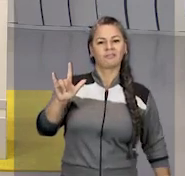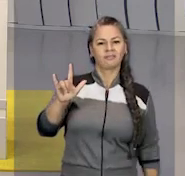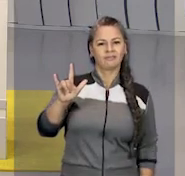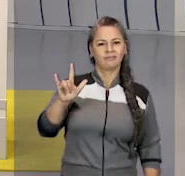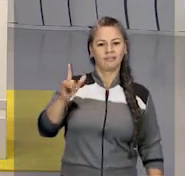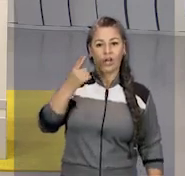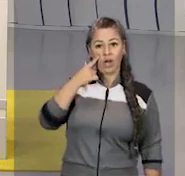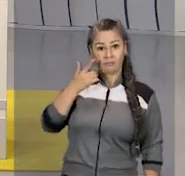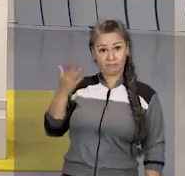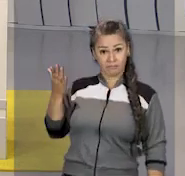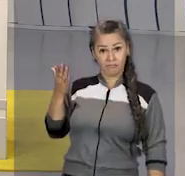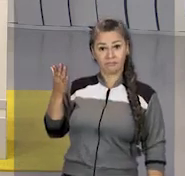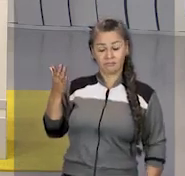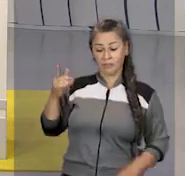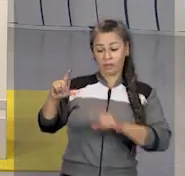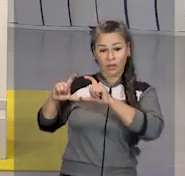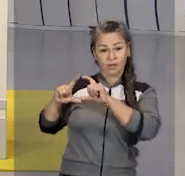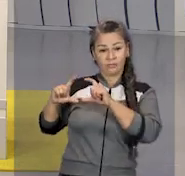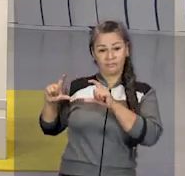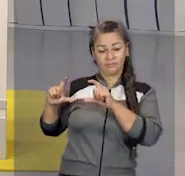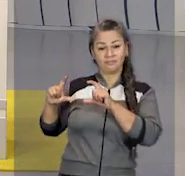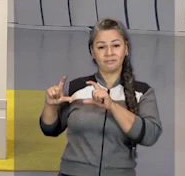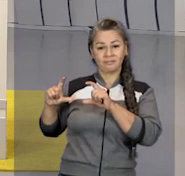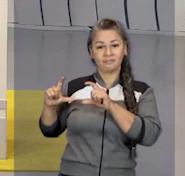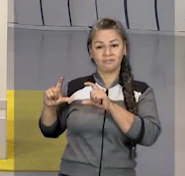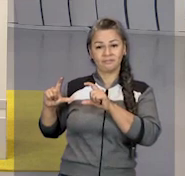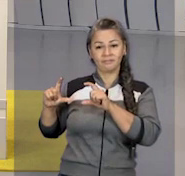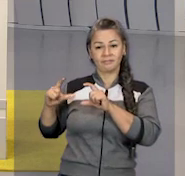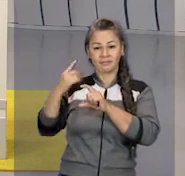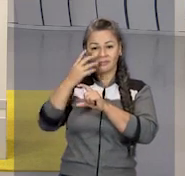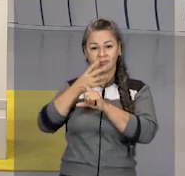nós vamos ver que o eu lírico vai